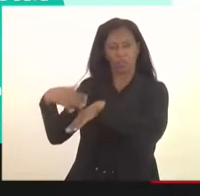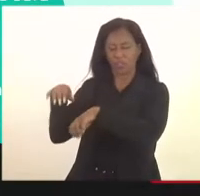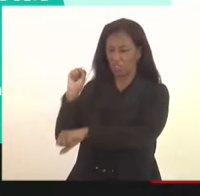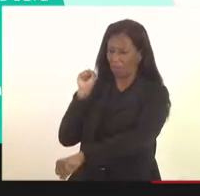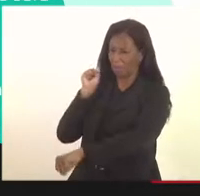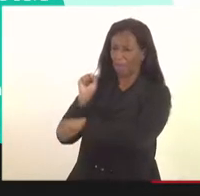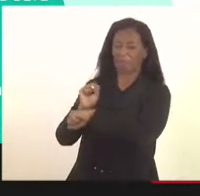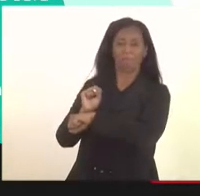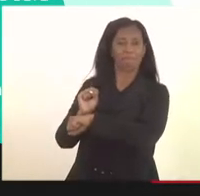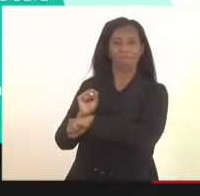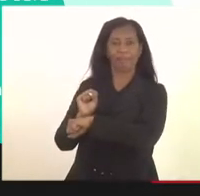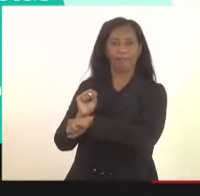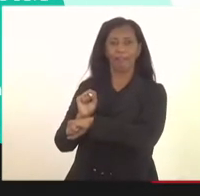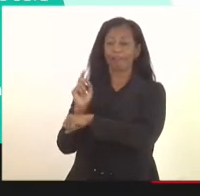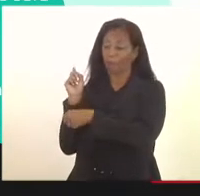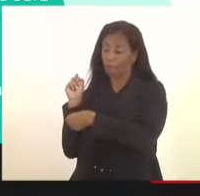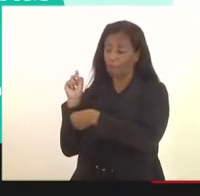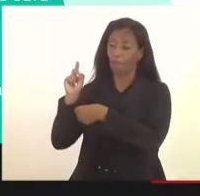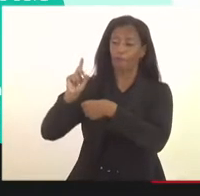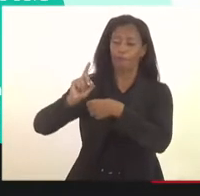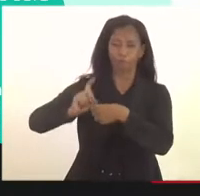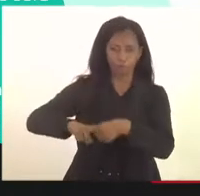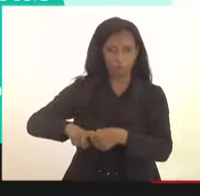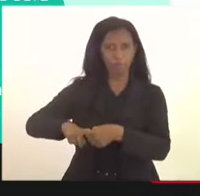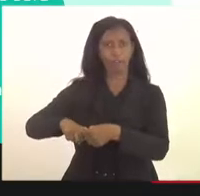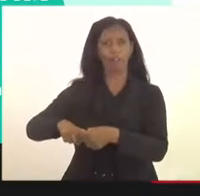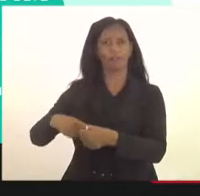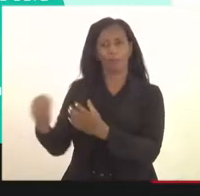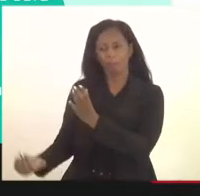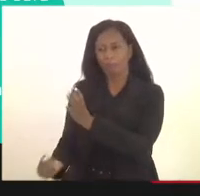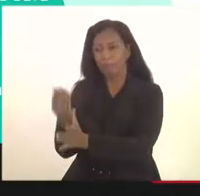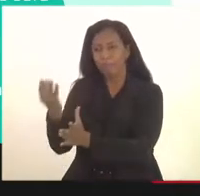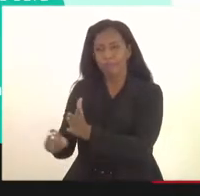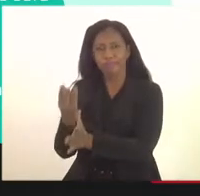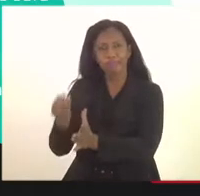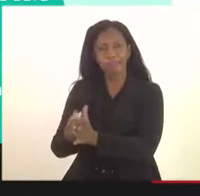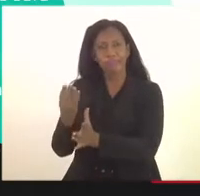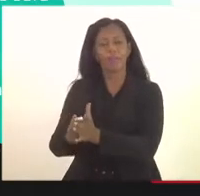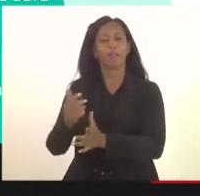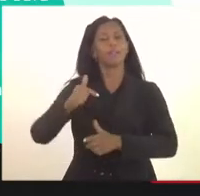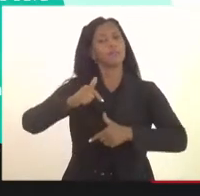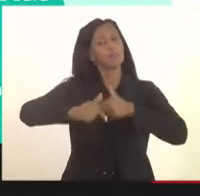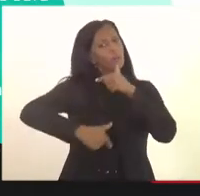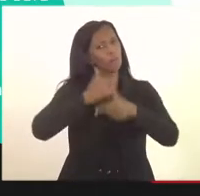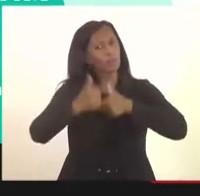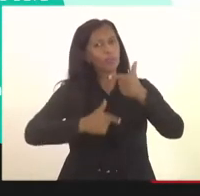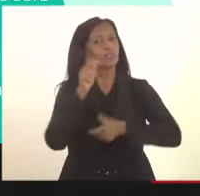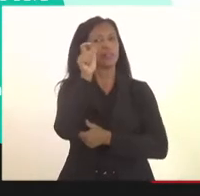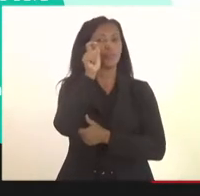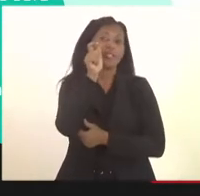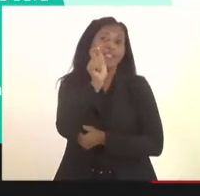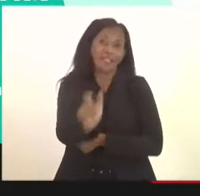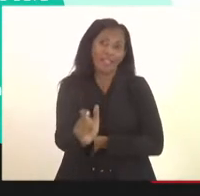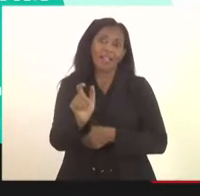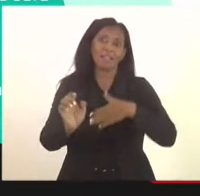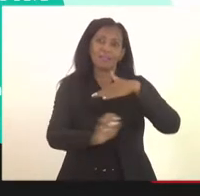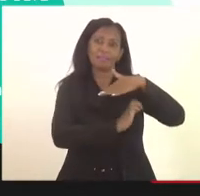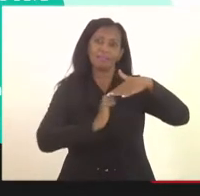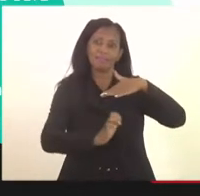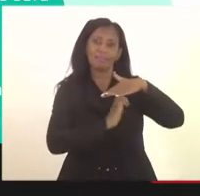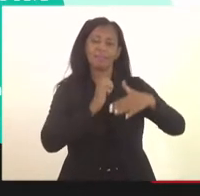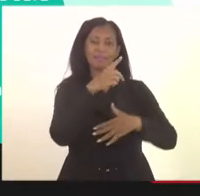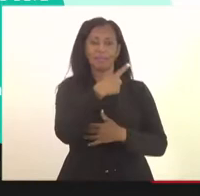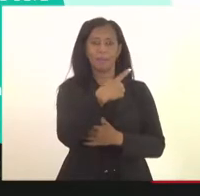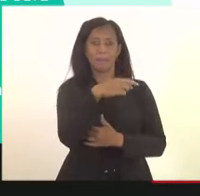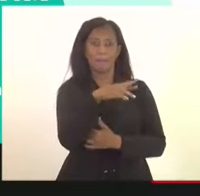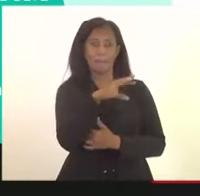atividades, e a gente está retomando a atividade de espadarte. Então, são projetos que interessam a Petronas, então, futuramente, a gente espera ter mais oportunidades de